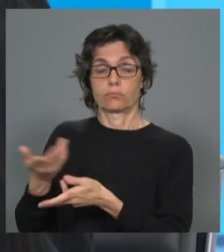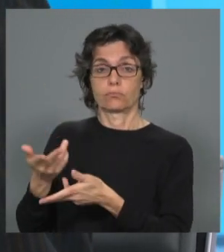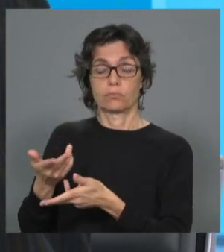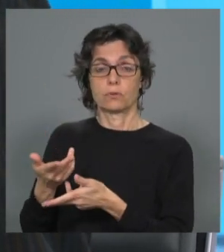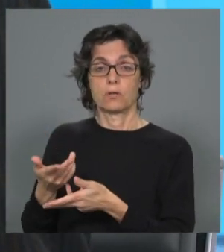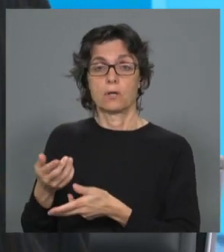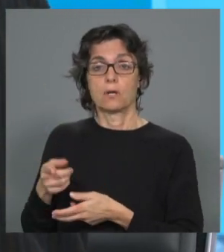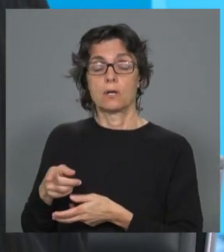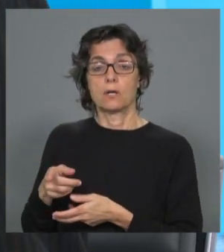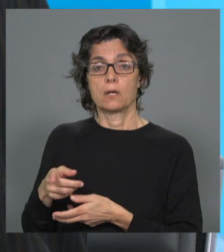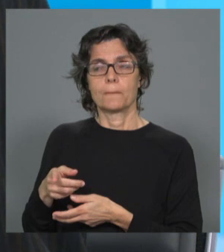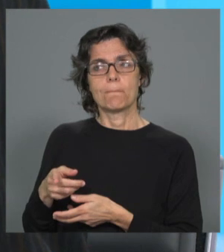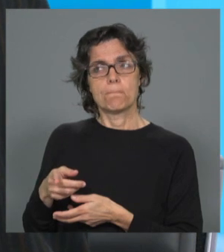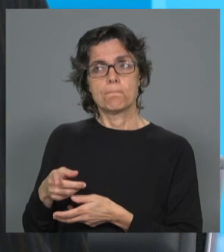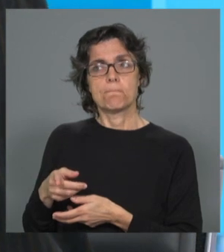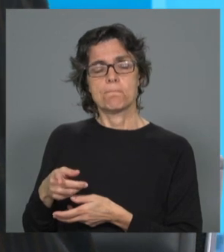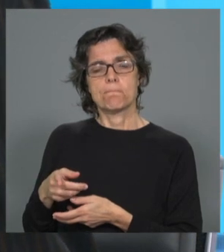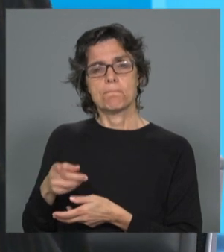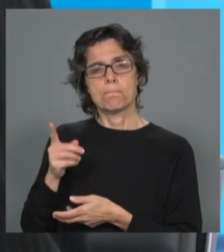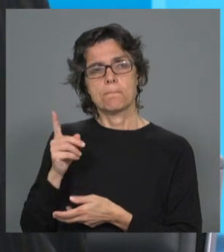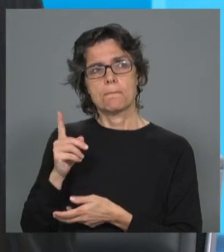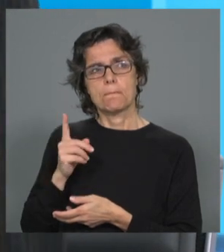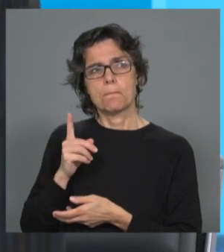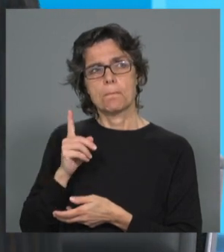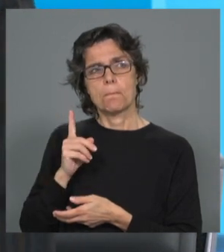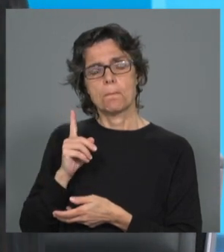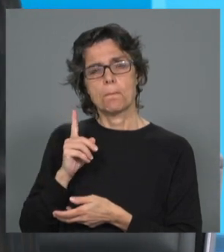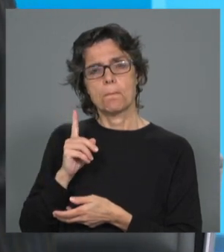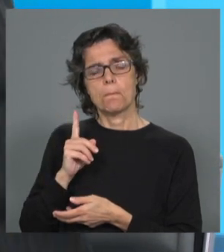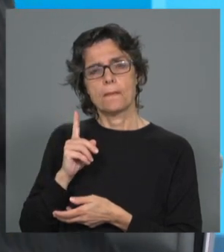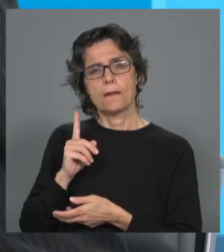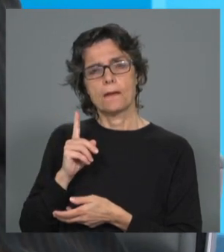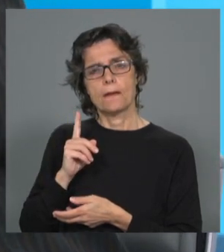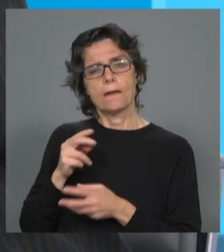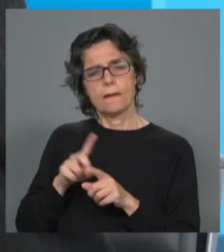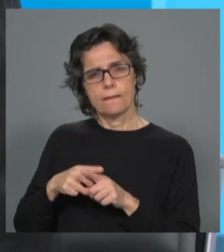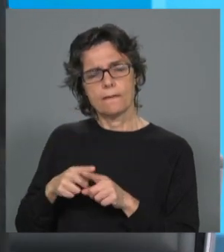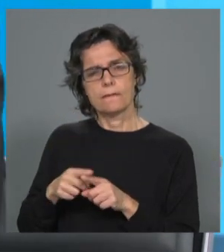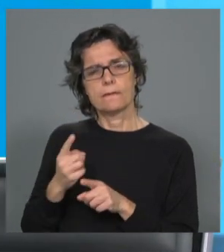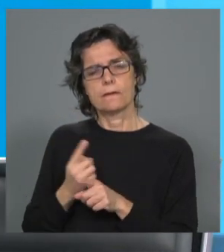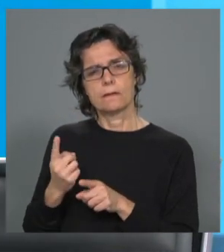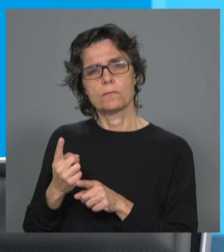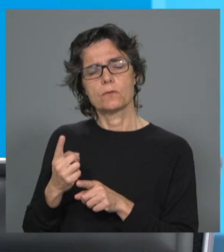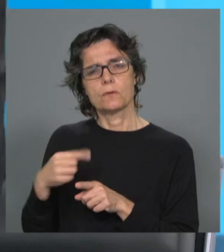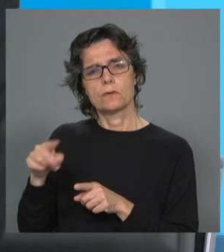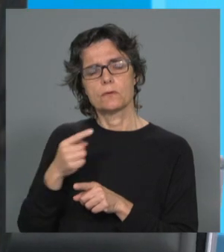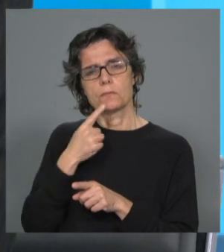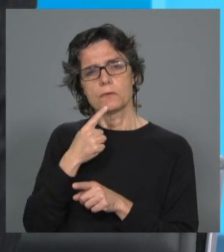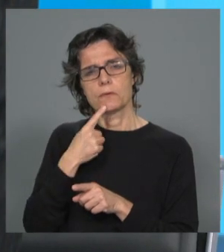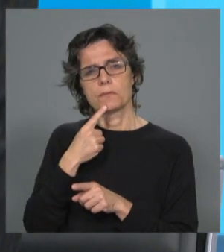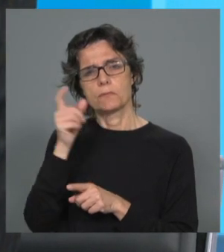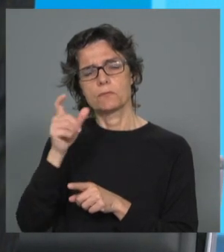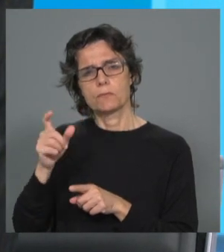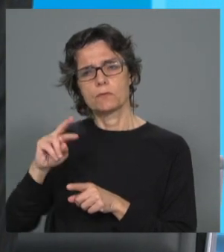é extraordinário porque podermos perceber a fragilidade das pessoas que decorreu de uma série de circunstâncias